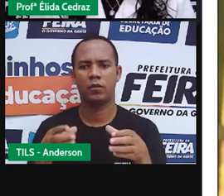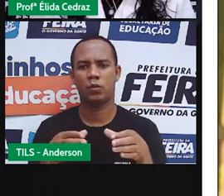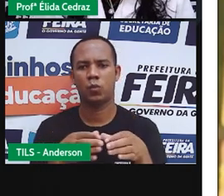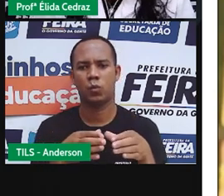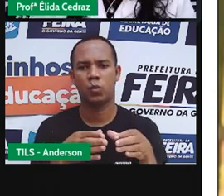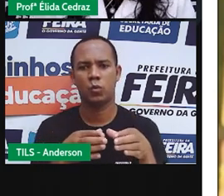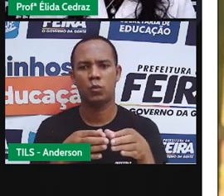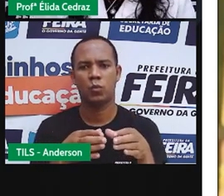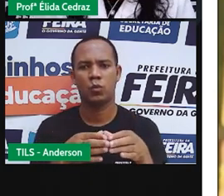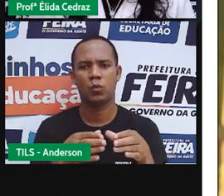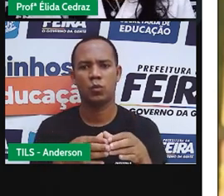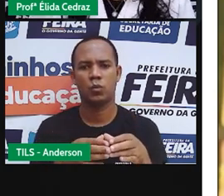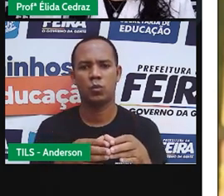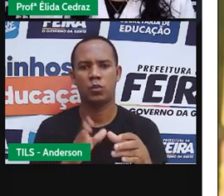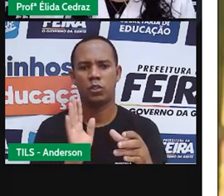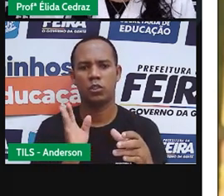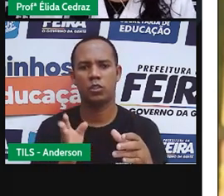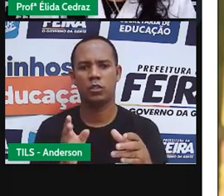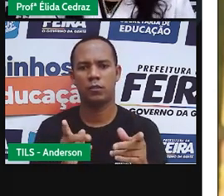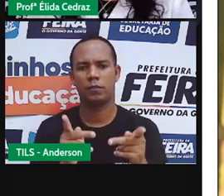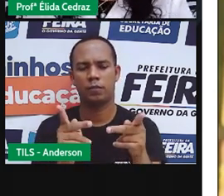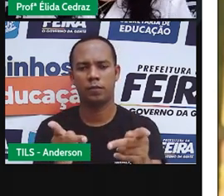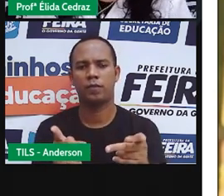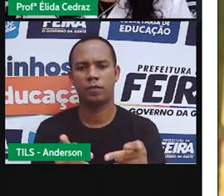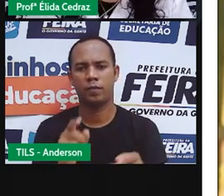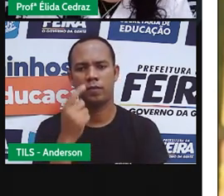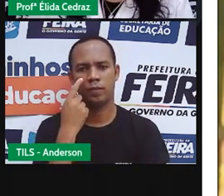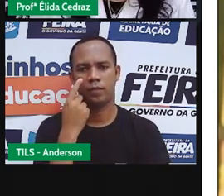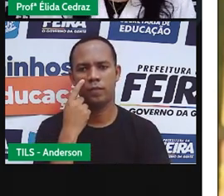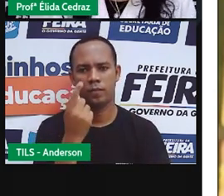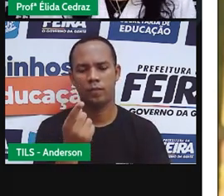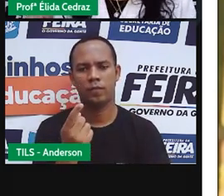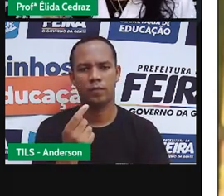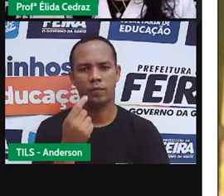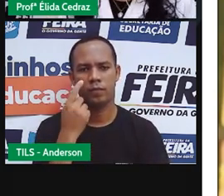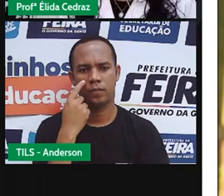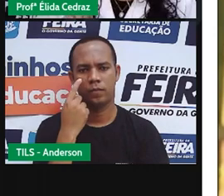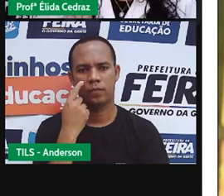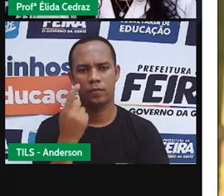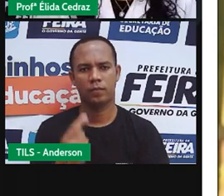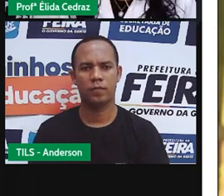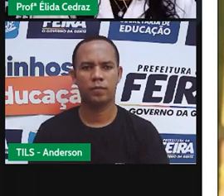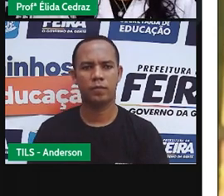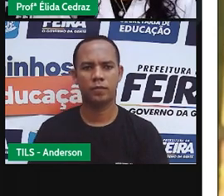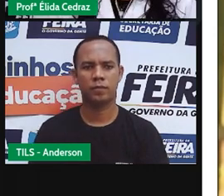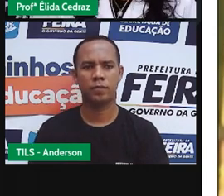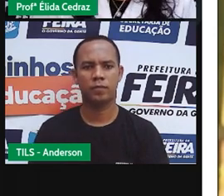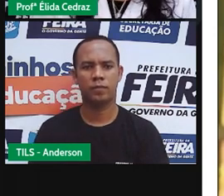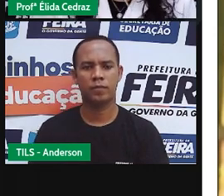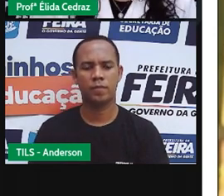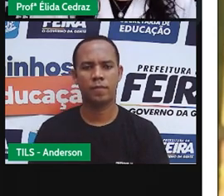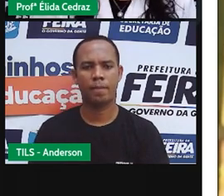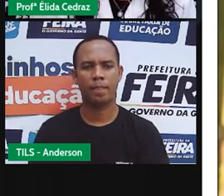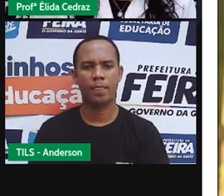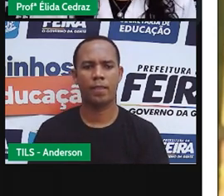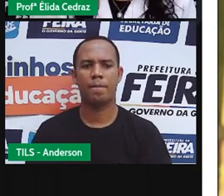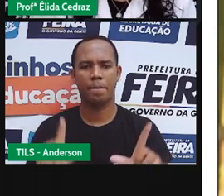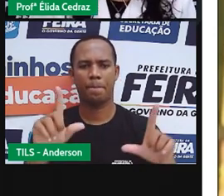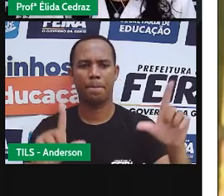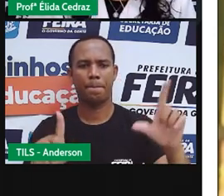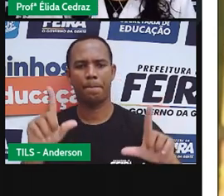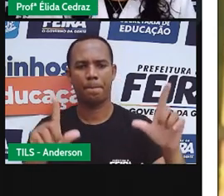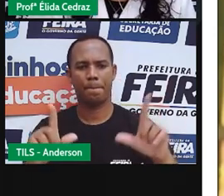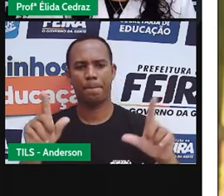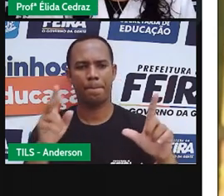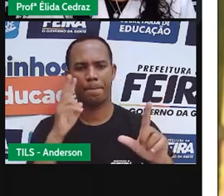existe essa reserva indígena, Tafenê. Inaldo de Freitas, Bahia. E nós vamos assistir